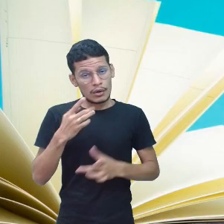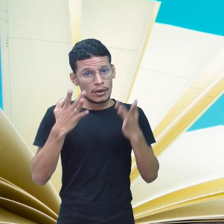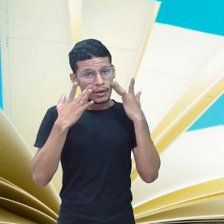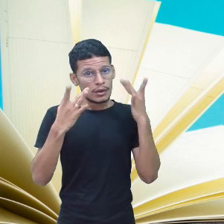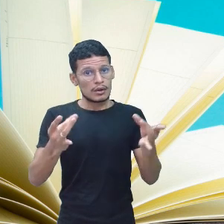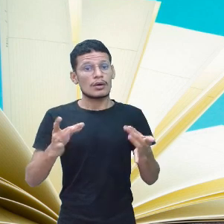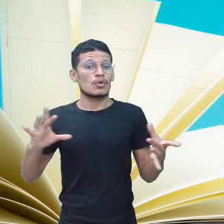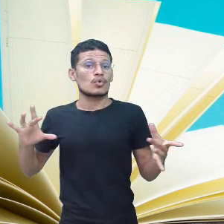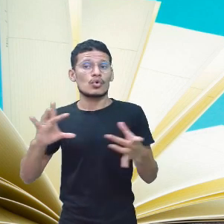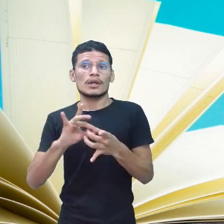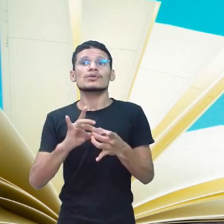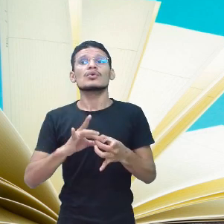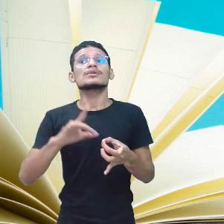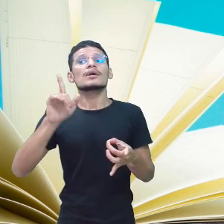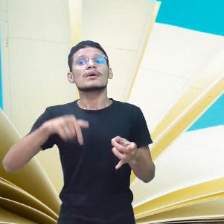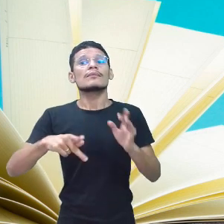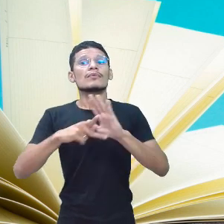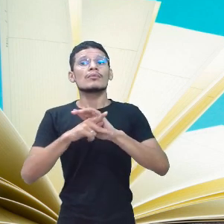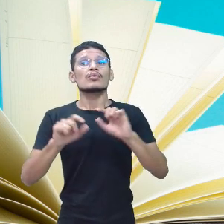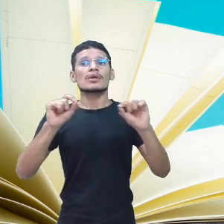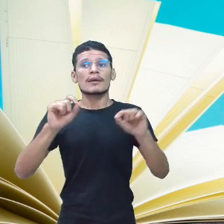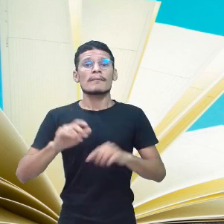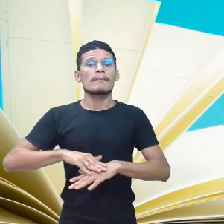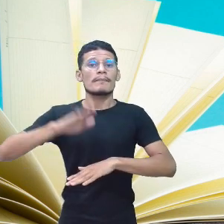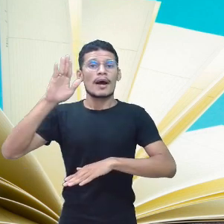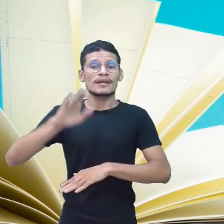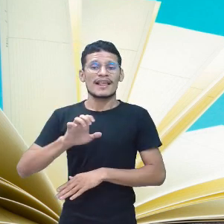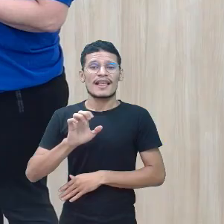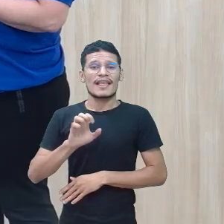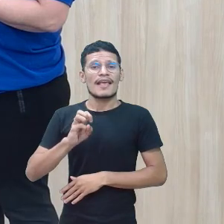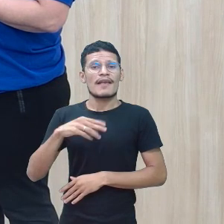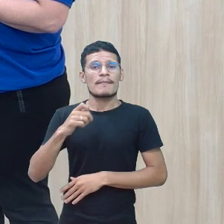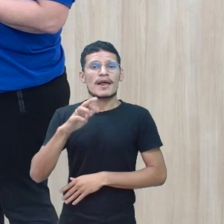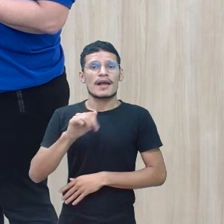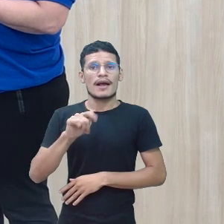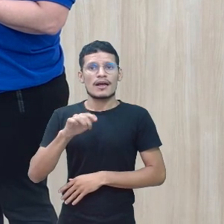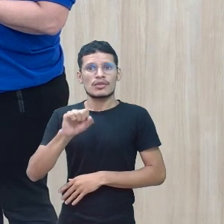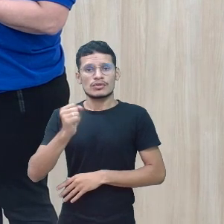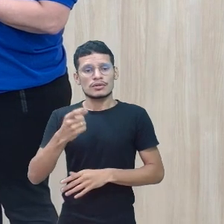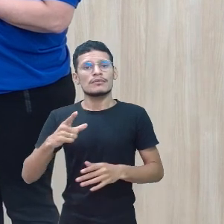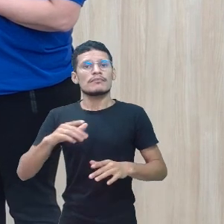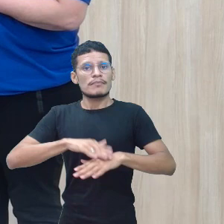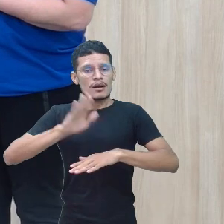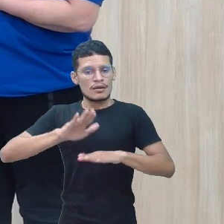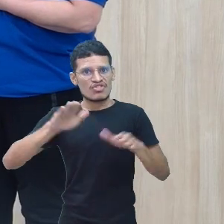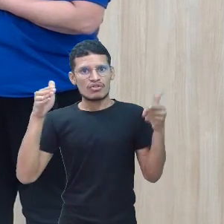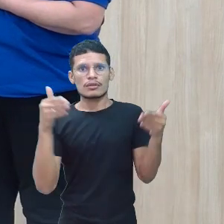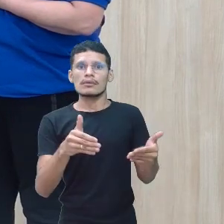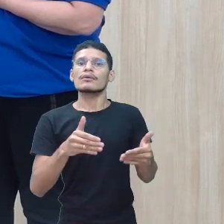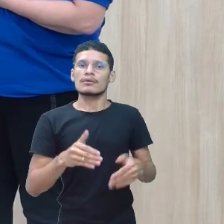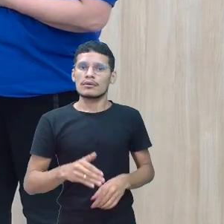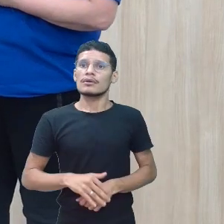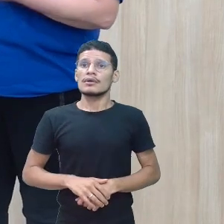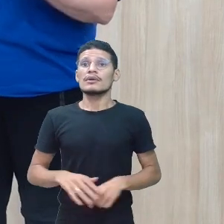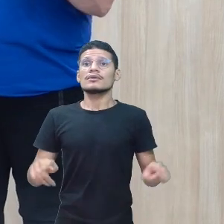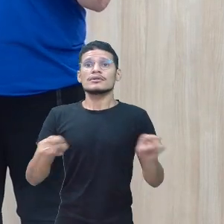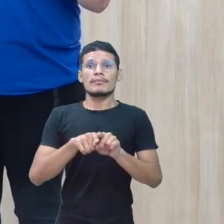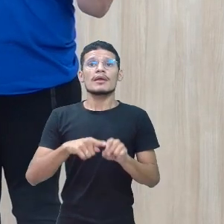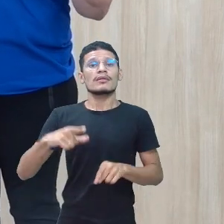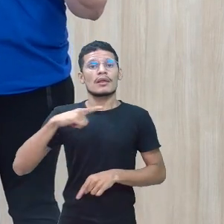são os mais empregados, né? Então, nós vamos ver. Então, nós temos os